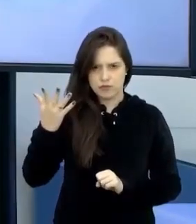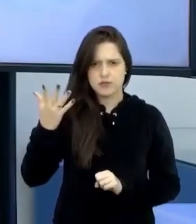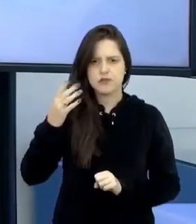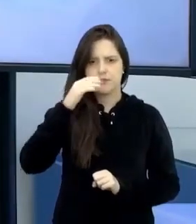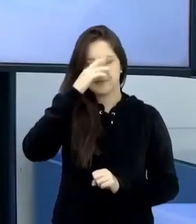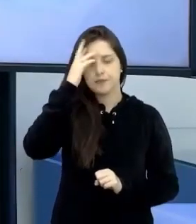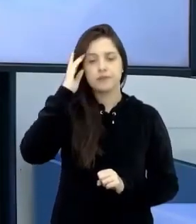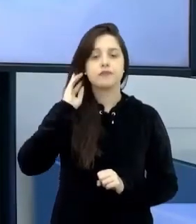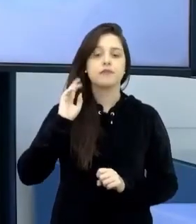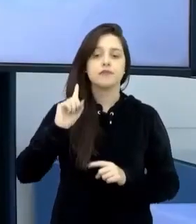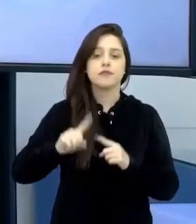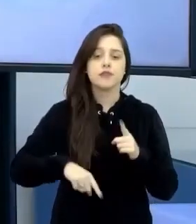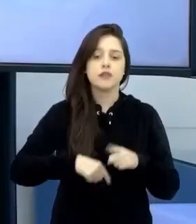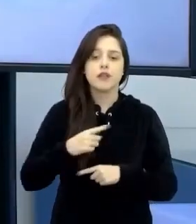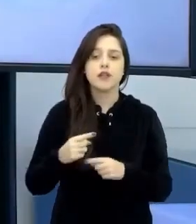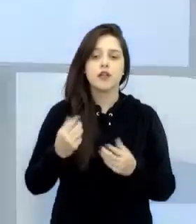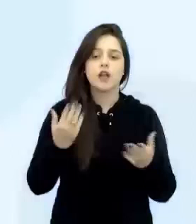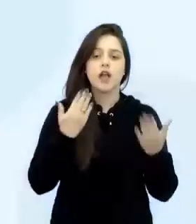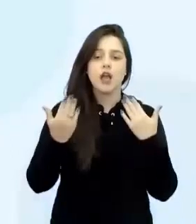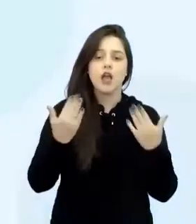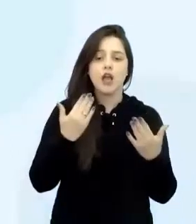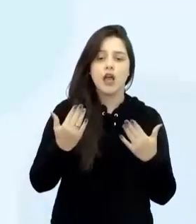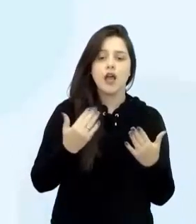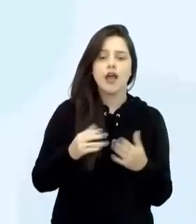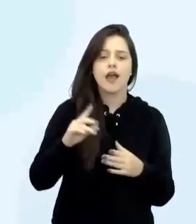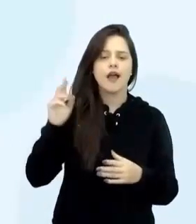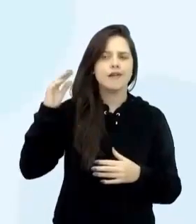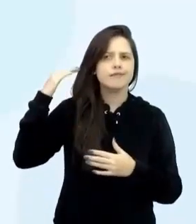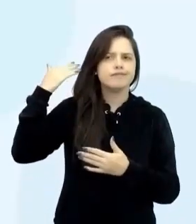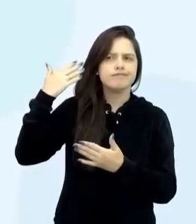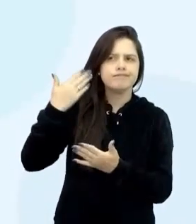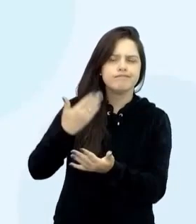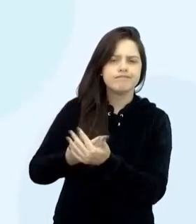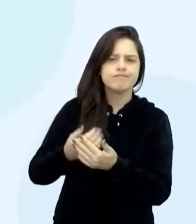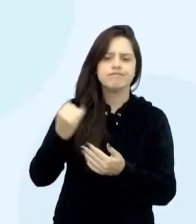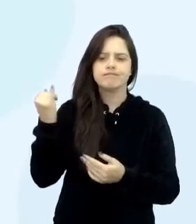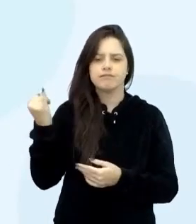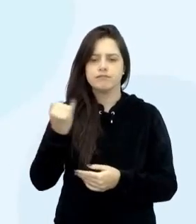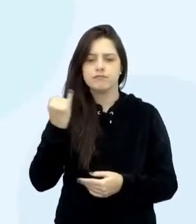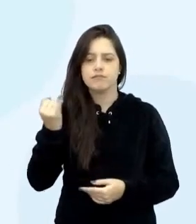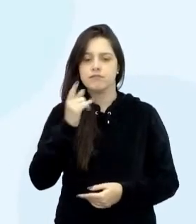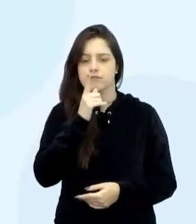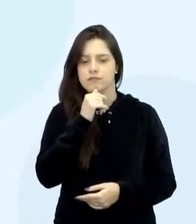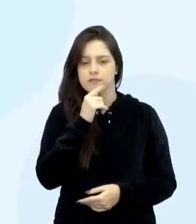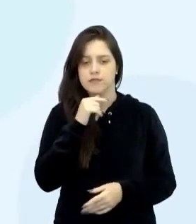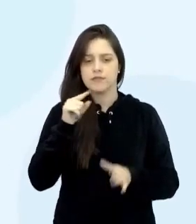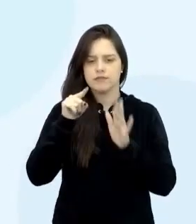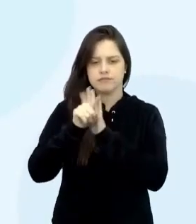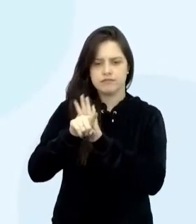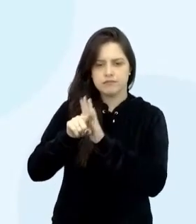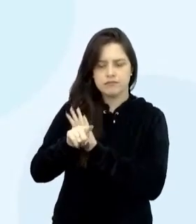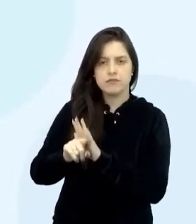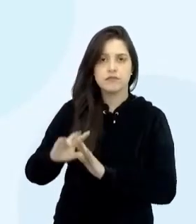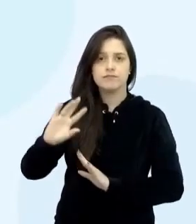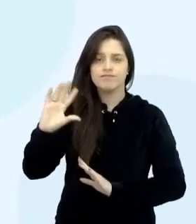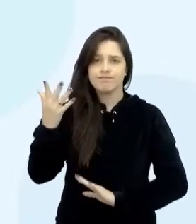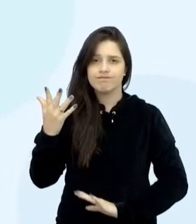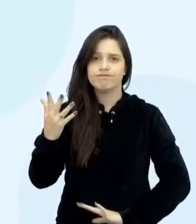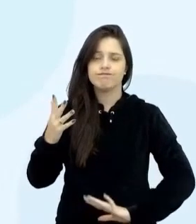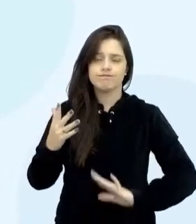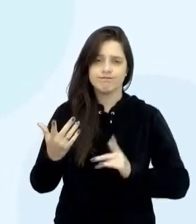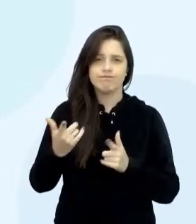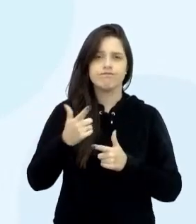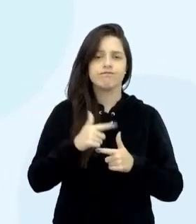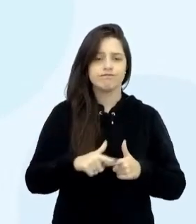tá? Depois nós vamos analisar a origem e a importância da água e investigar uma situação, problema que nos remeta